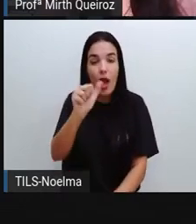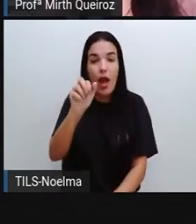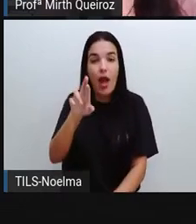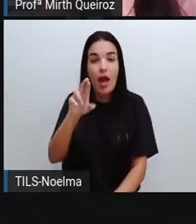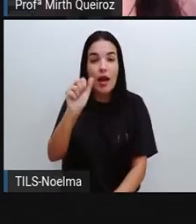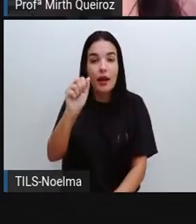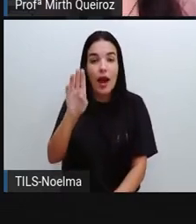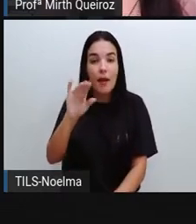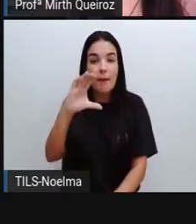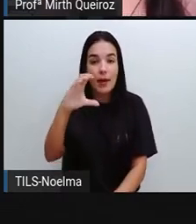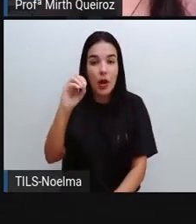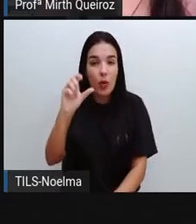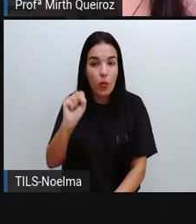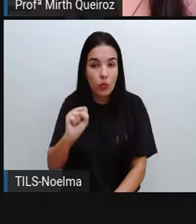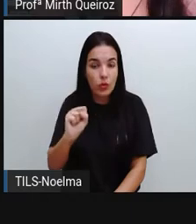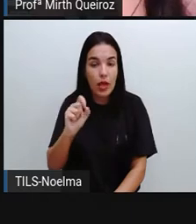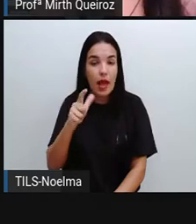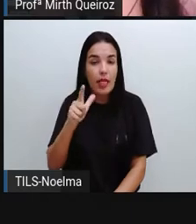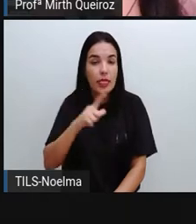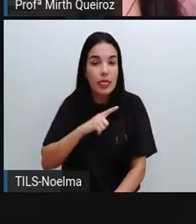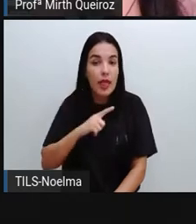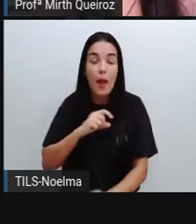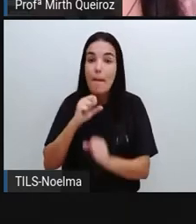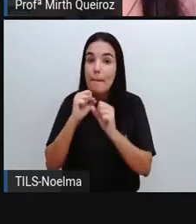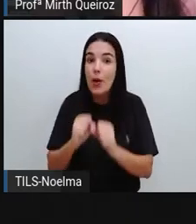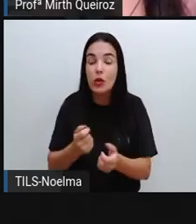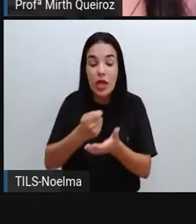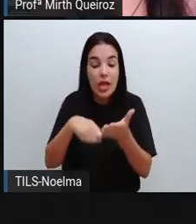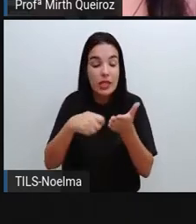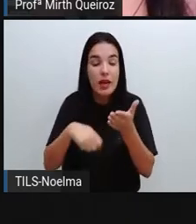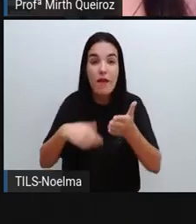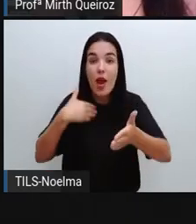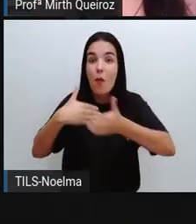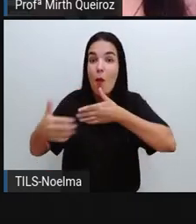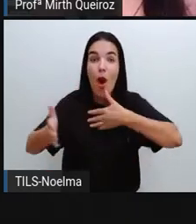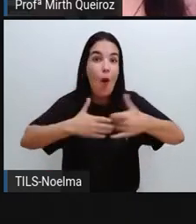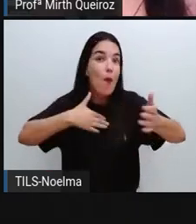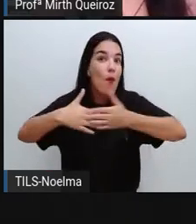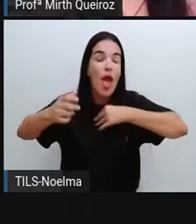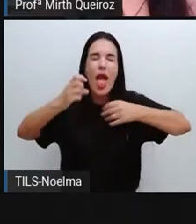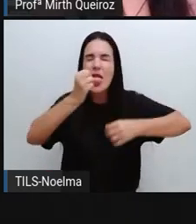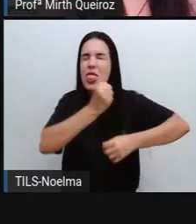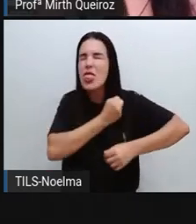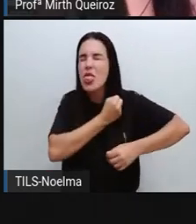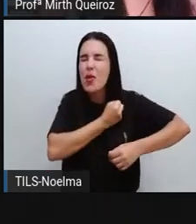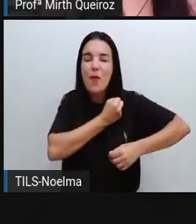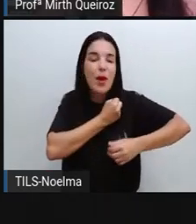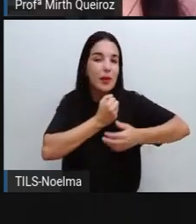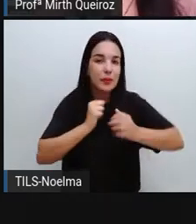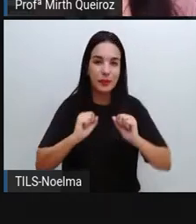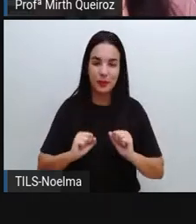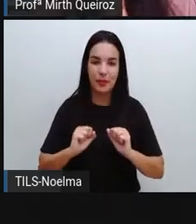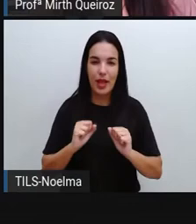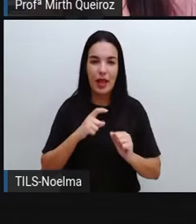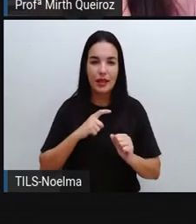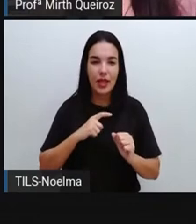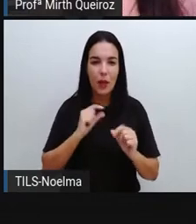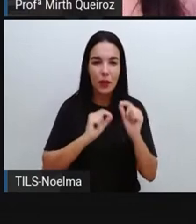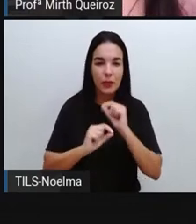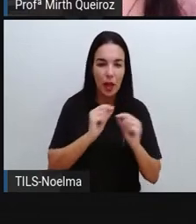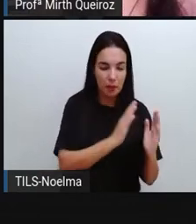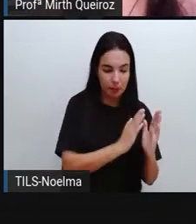e é com eles que é possível escrever qualquer número então a gente tire os algarismos indo-arábicos que são aqueles que vão de 0 a 9